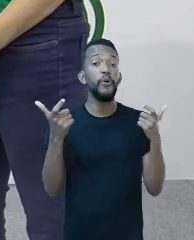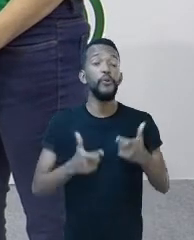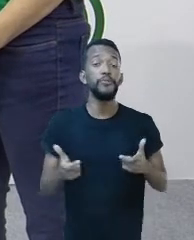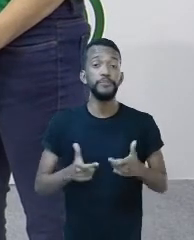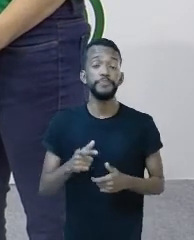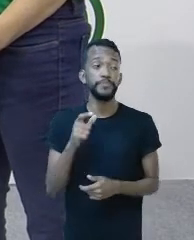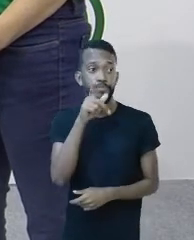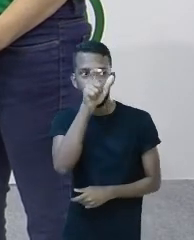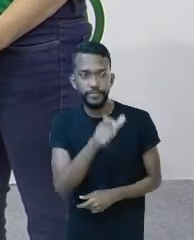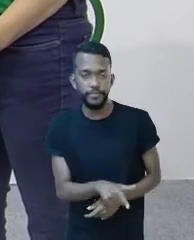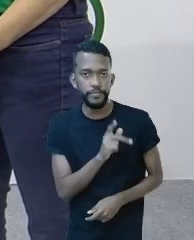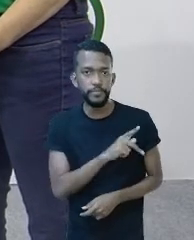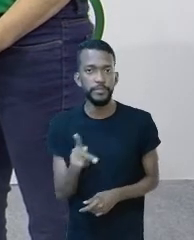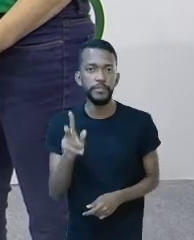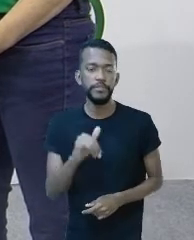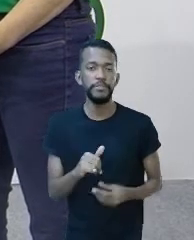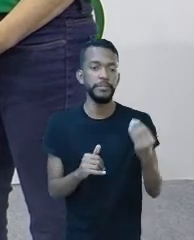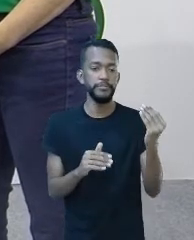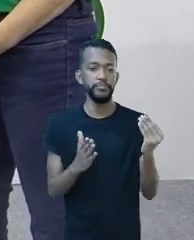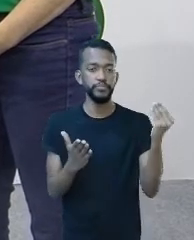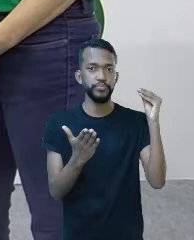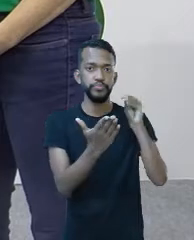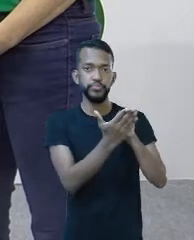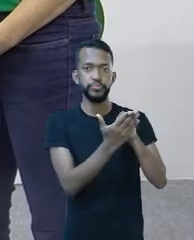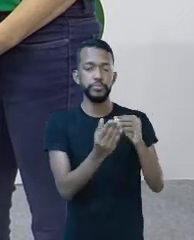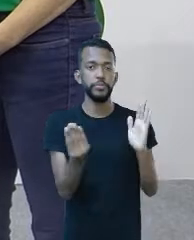que a professora Sandra vai colocar a